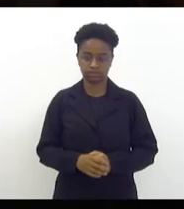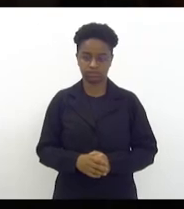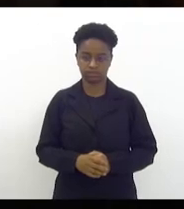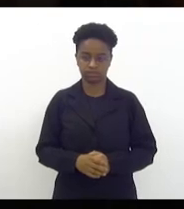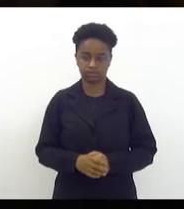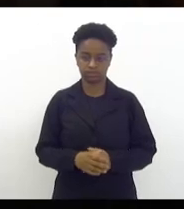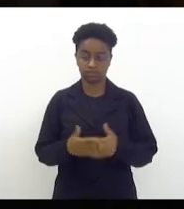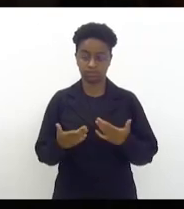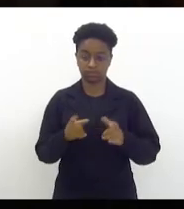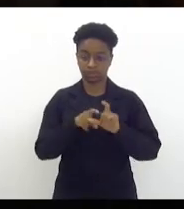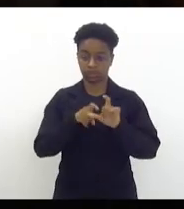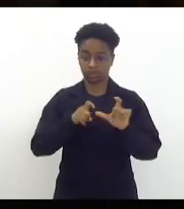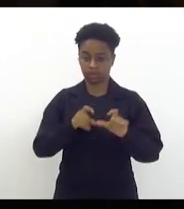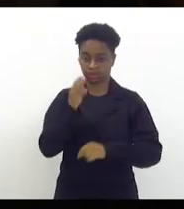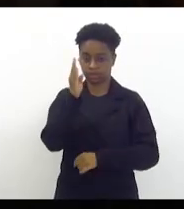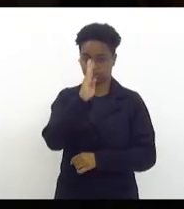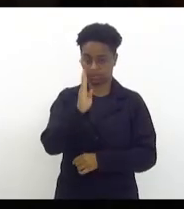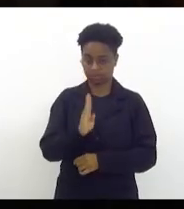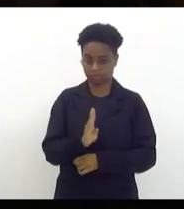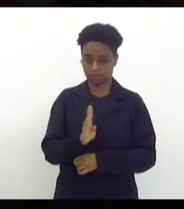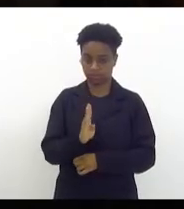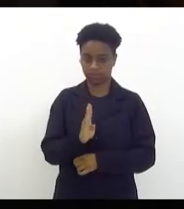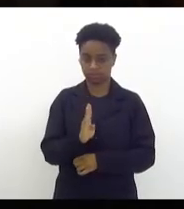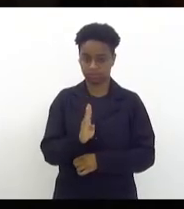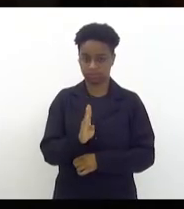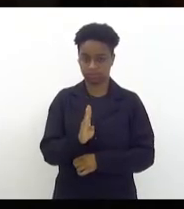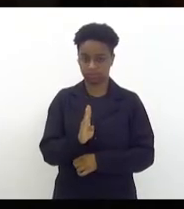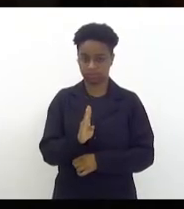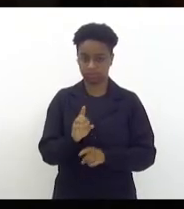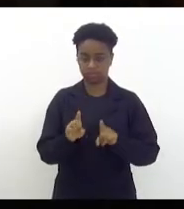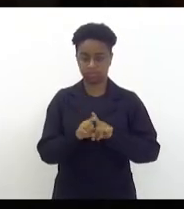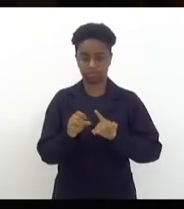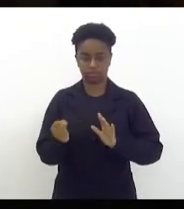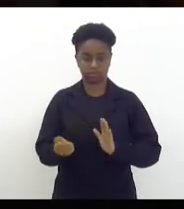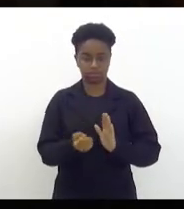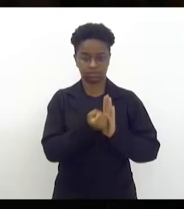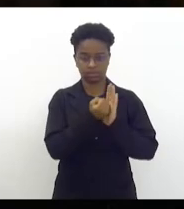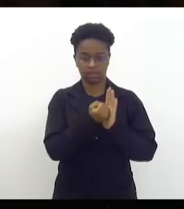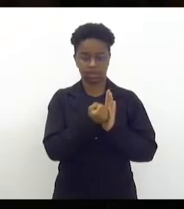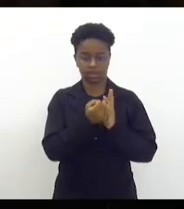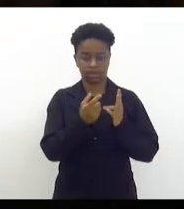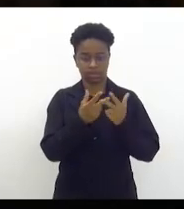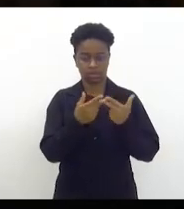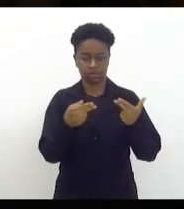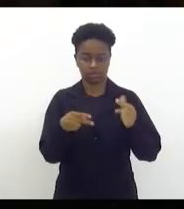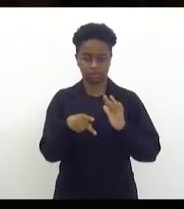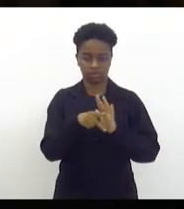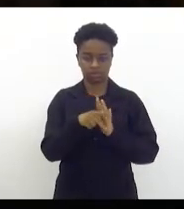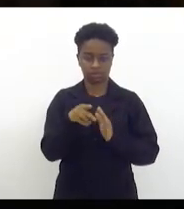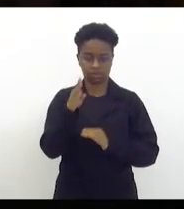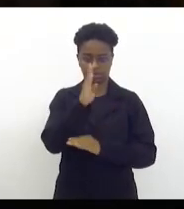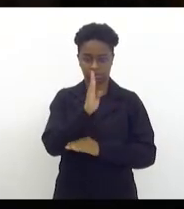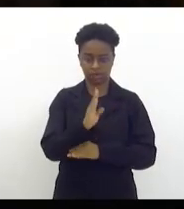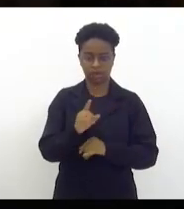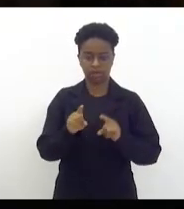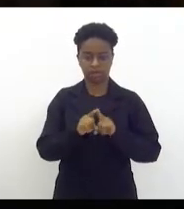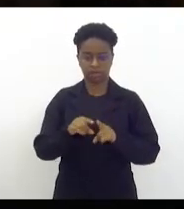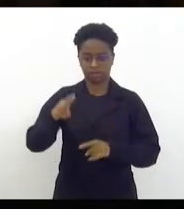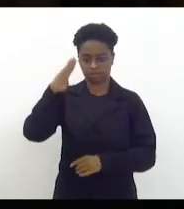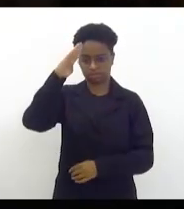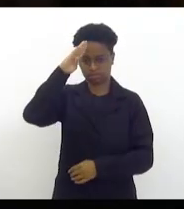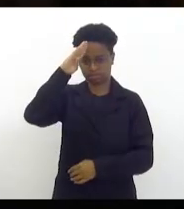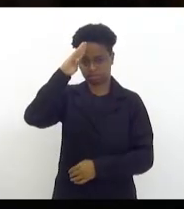A independência do Brasil, os símbolos da pátria, as Forças